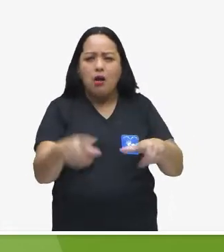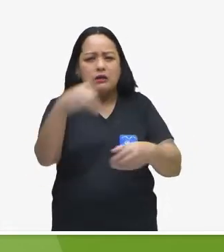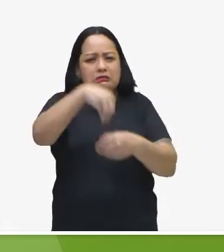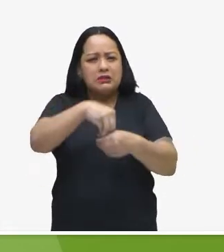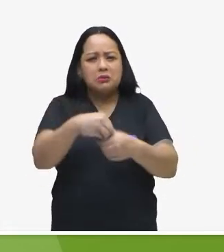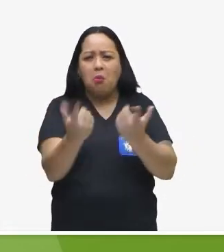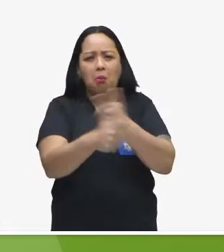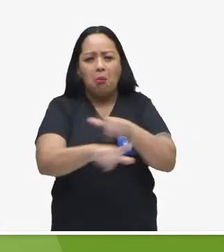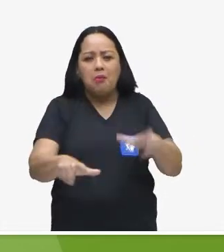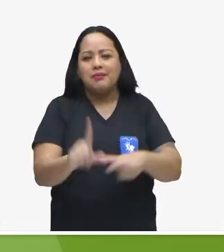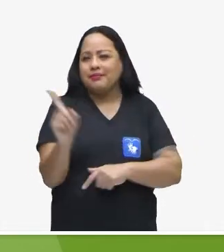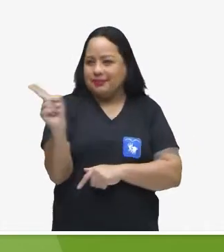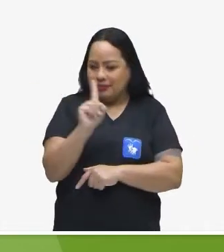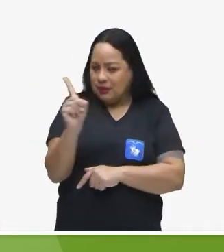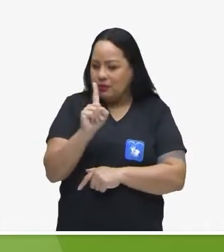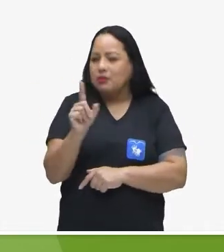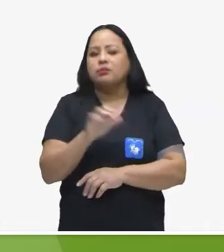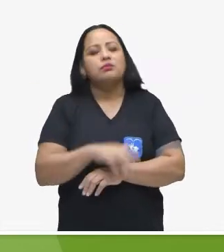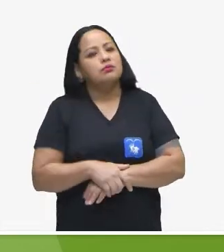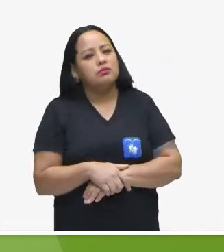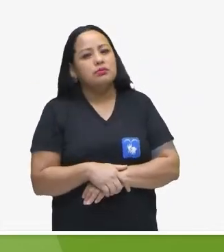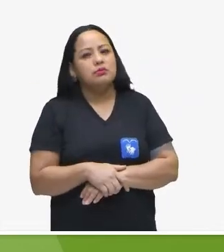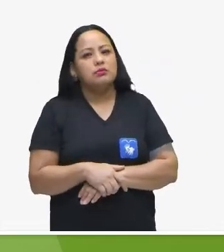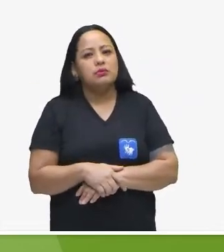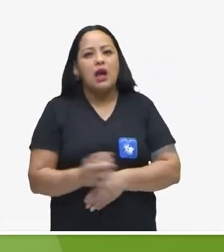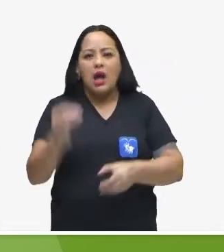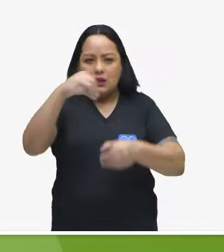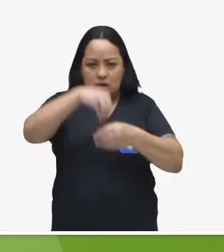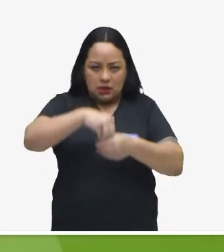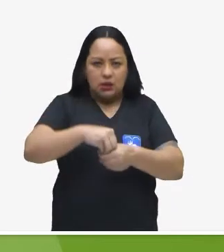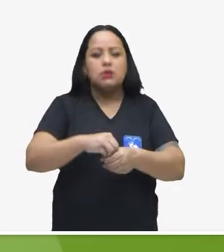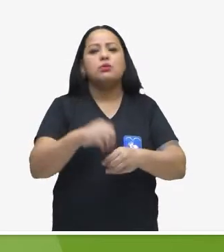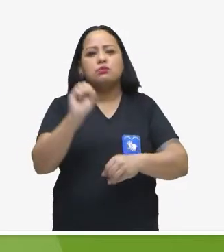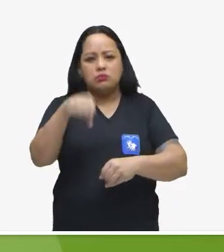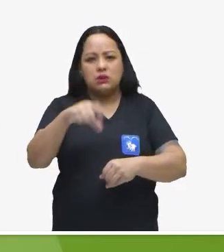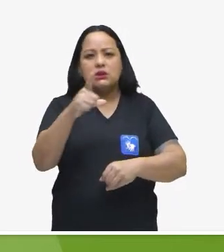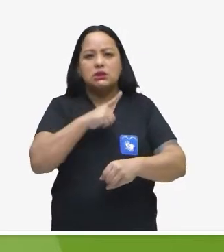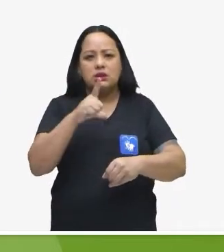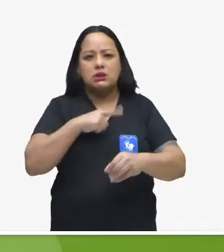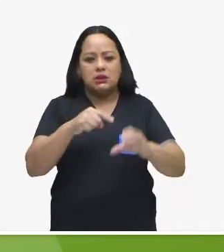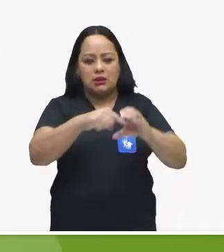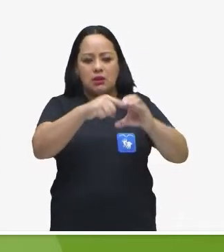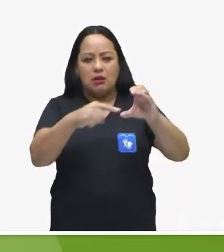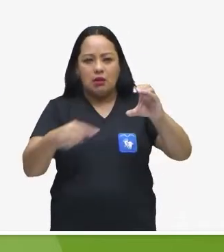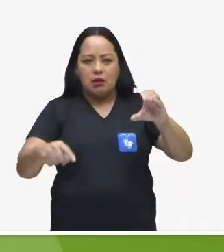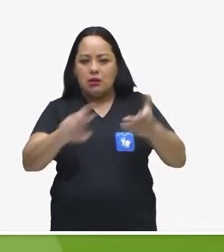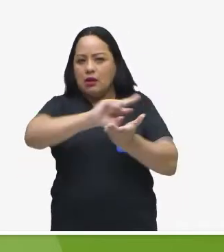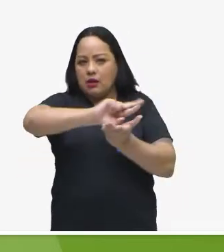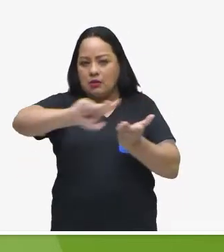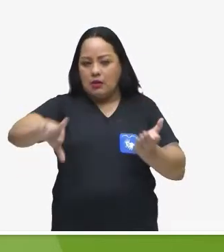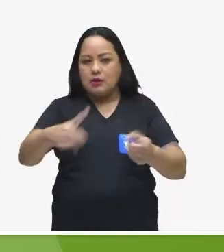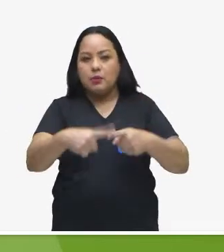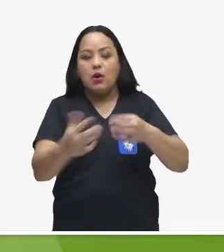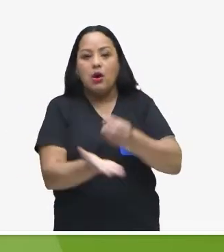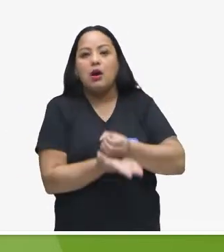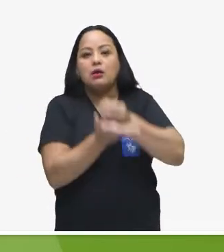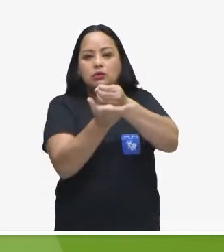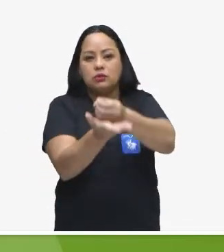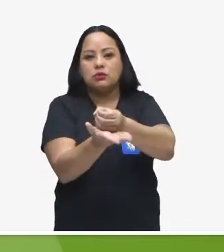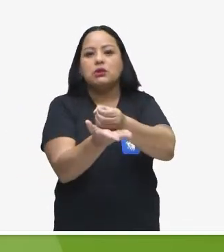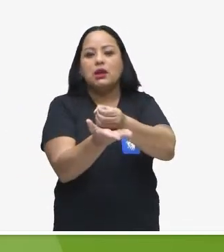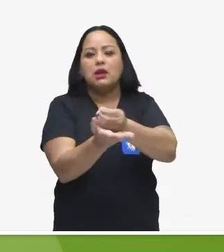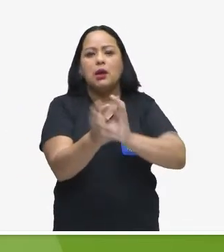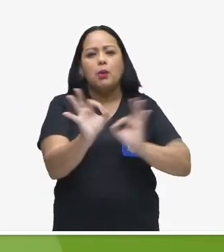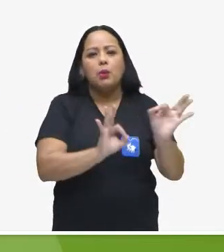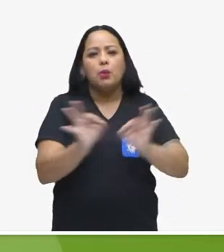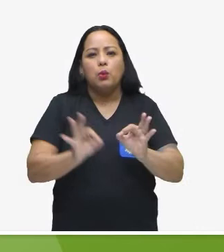dela. Não é isso não, tá, gente? Tem organelas aqui dentro que vão ajudar no